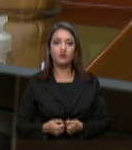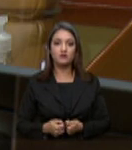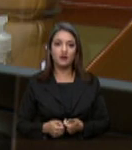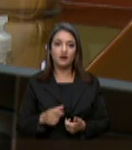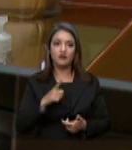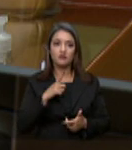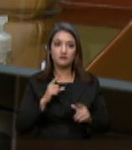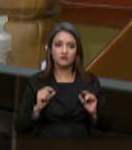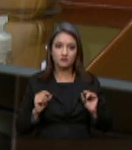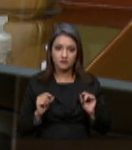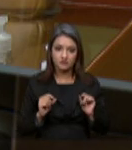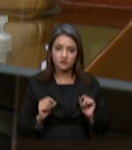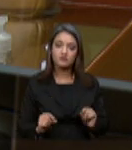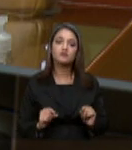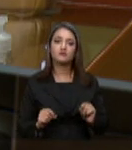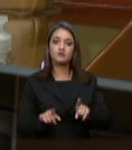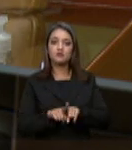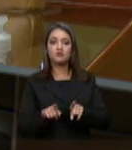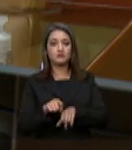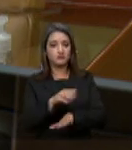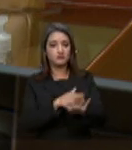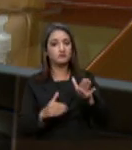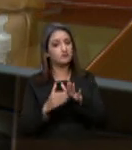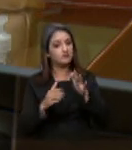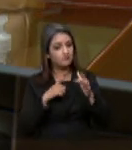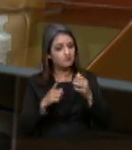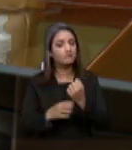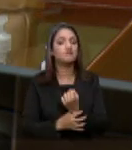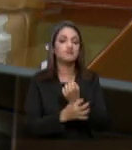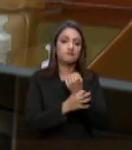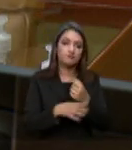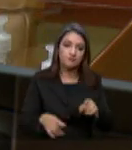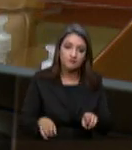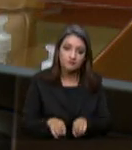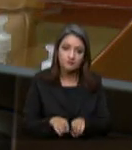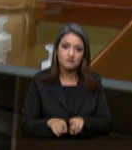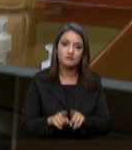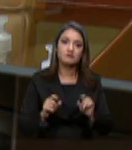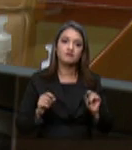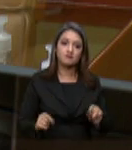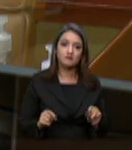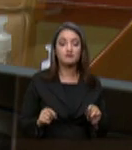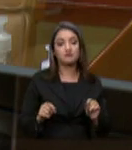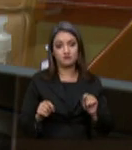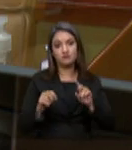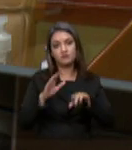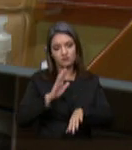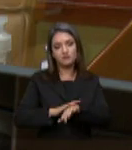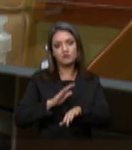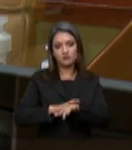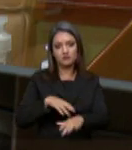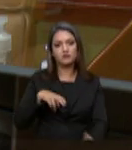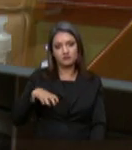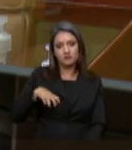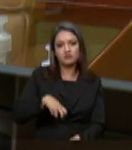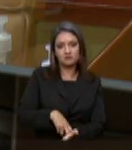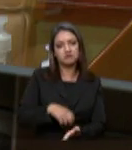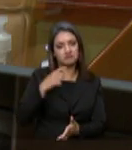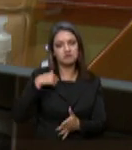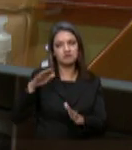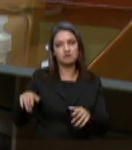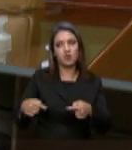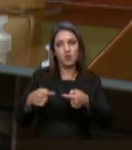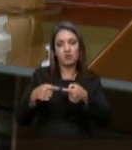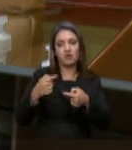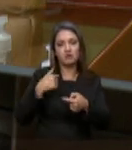assertivo com todas as garantias que foram asseguradas as incluída aí a questão da dosimetria que conhecido rigorosamente